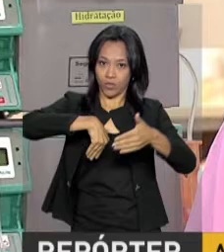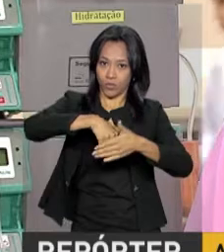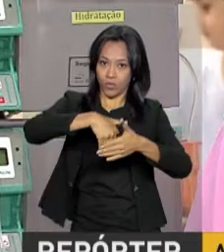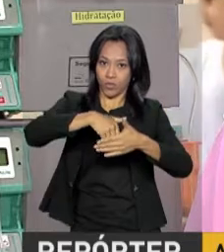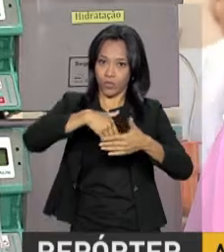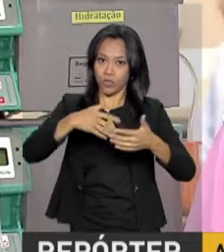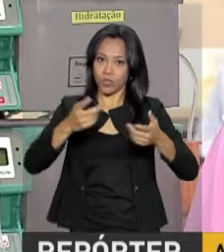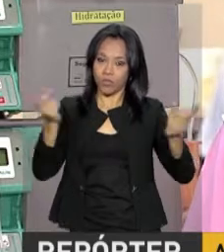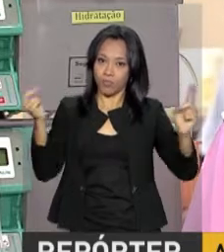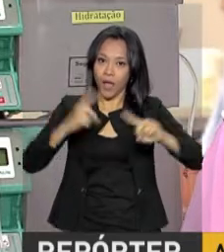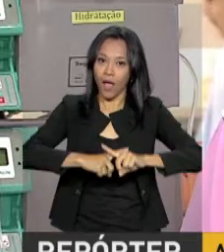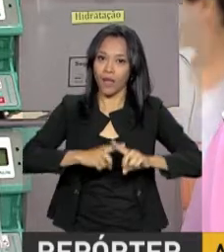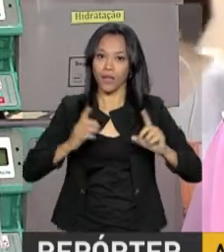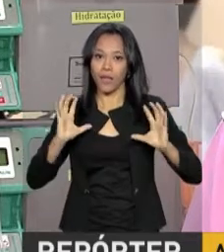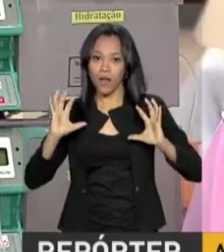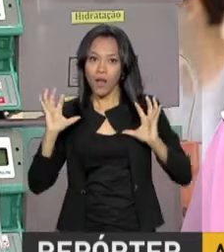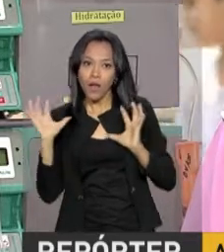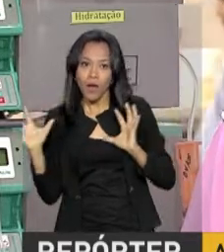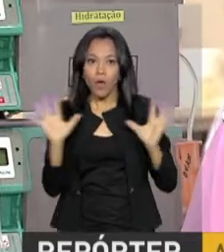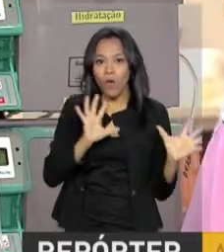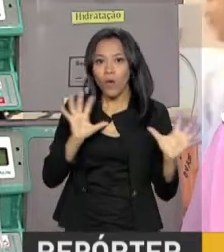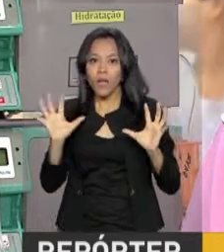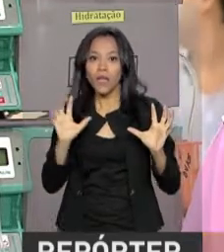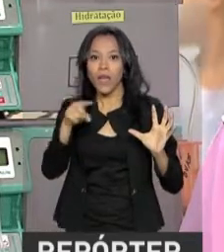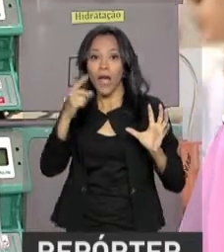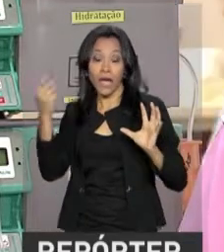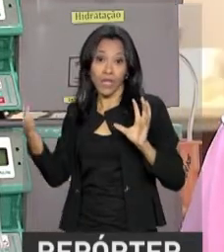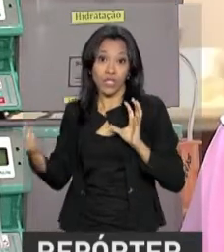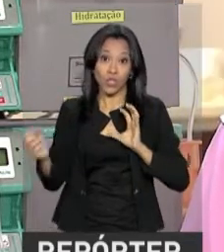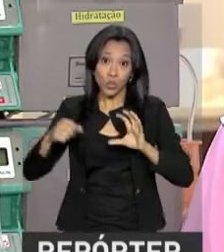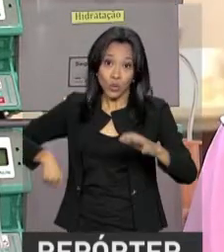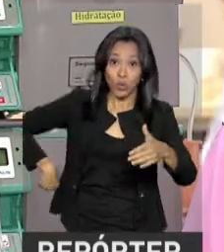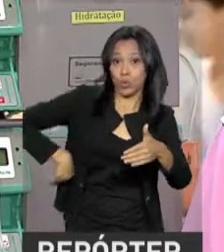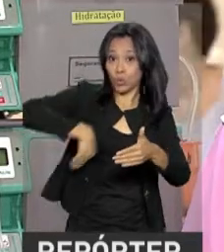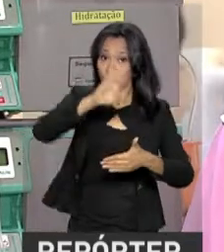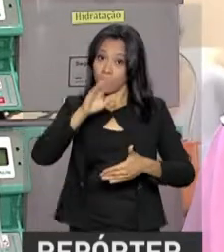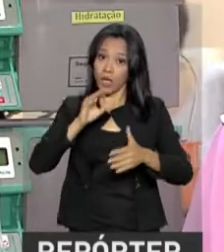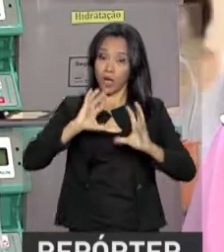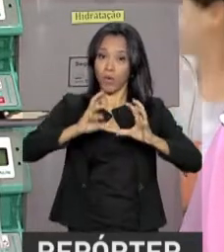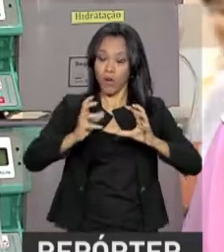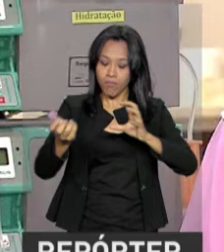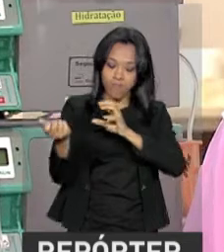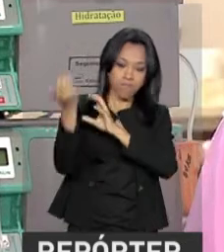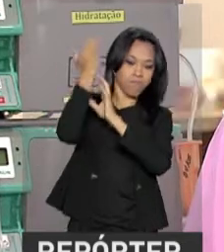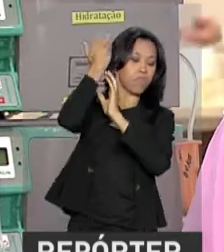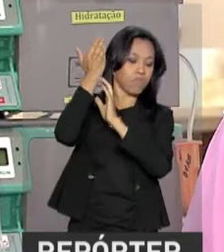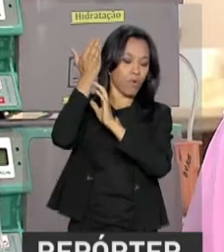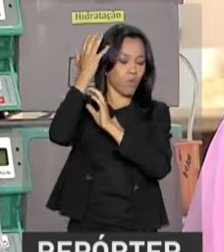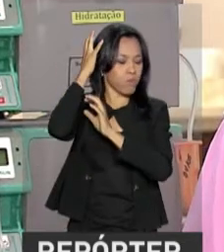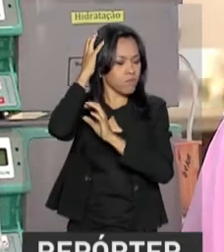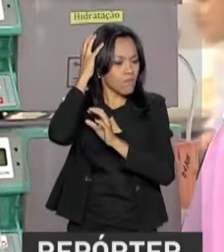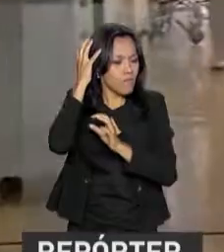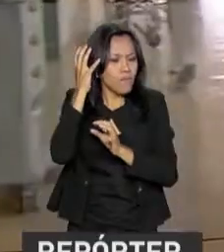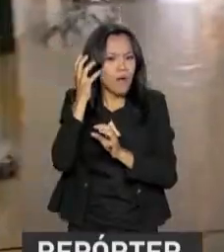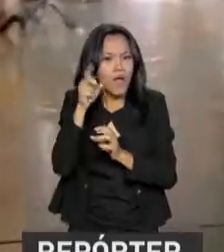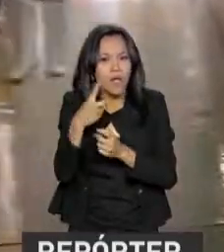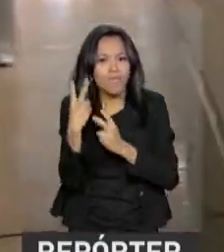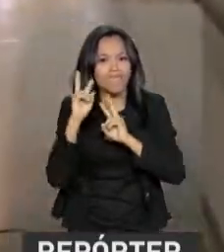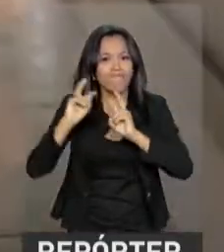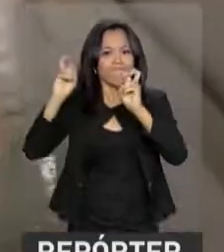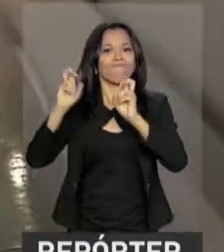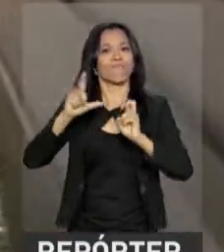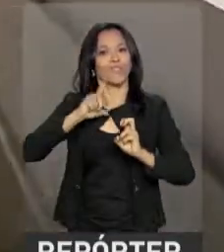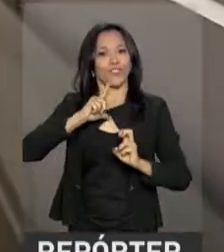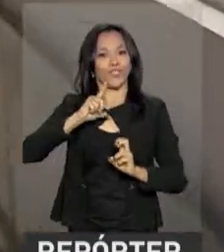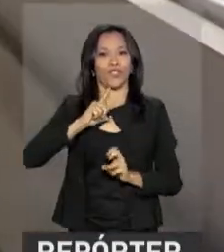como eu sou goleiro e chutaram e eu estou bem onde estava o tumor aí que eu percebi entre o